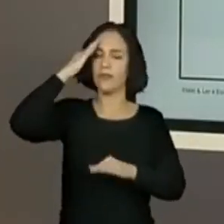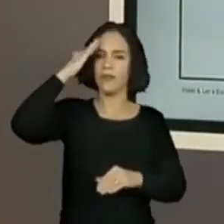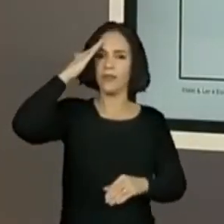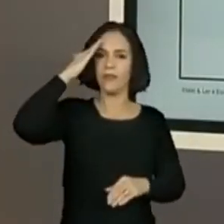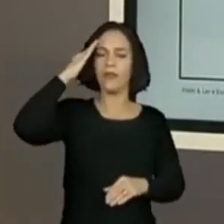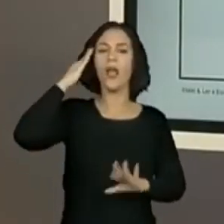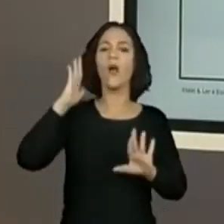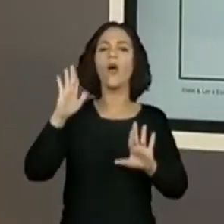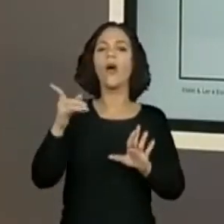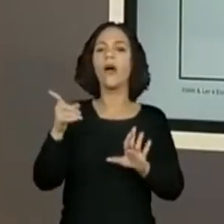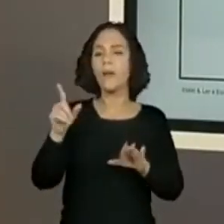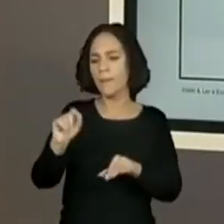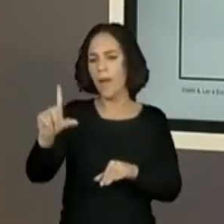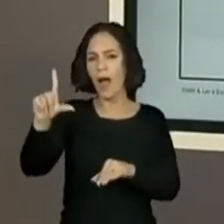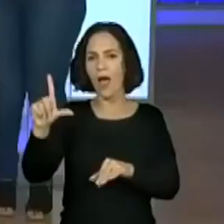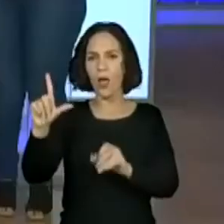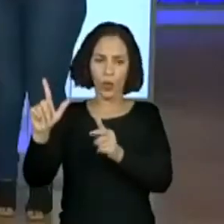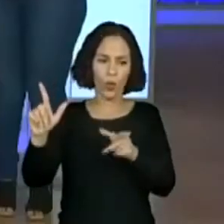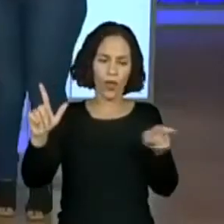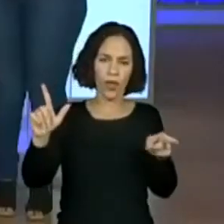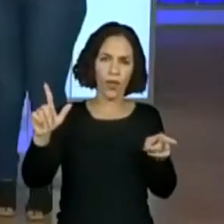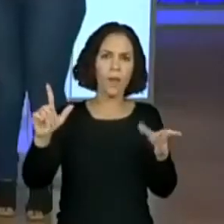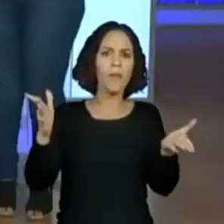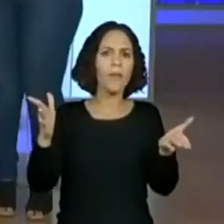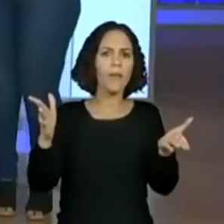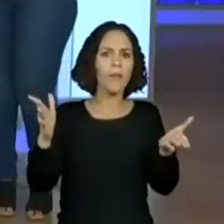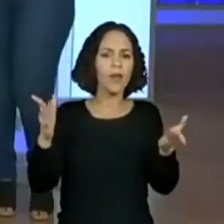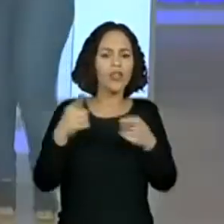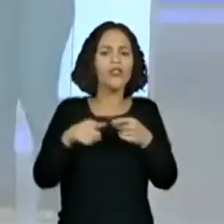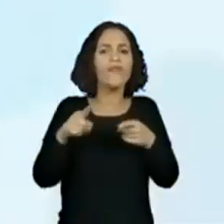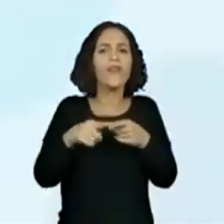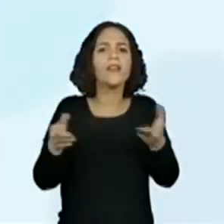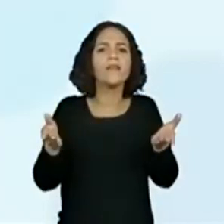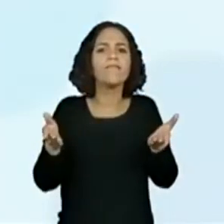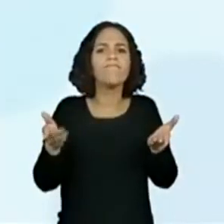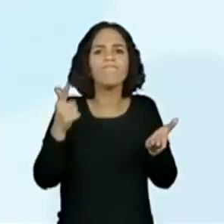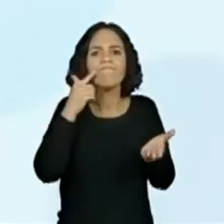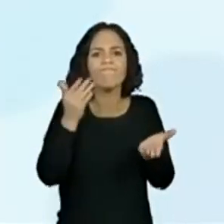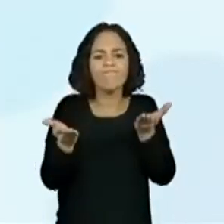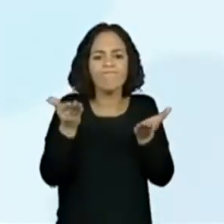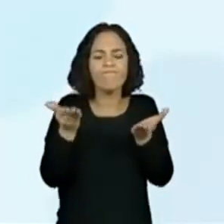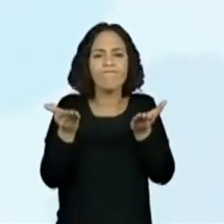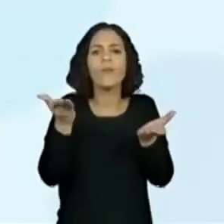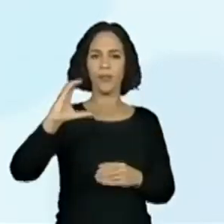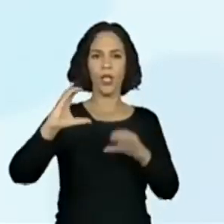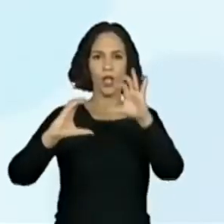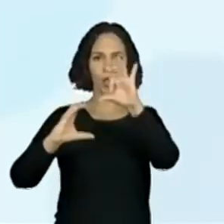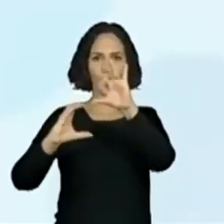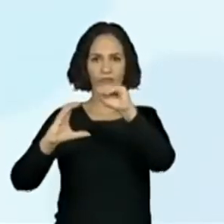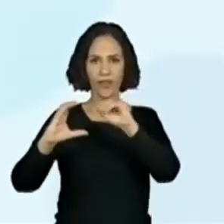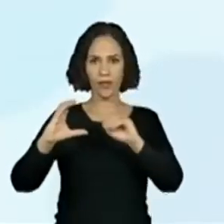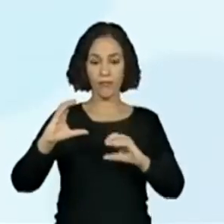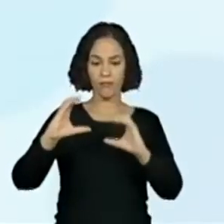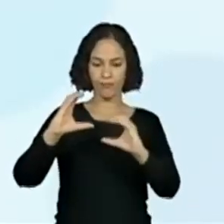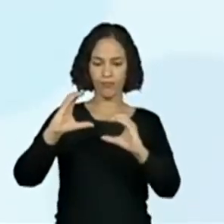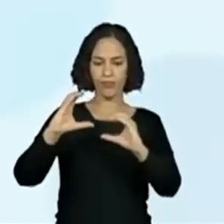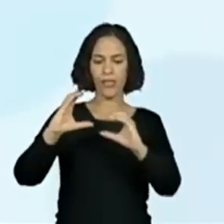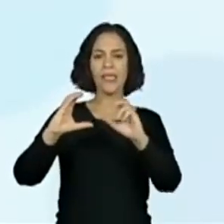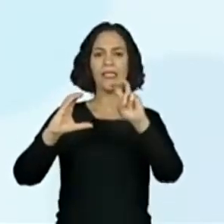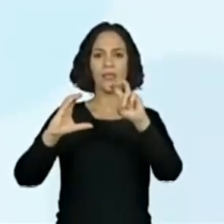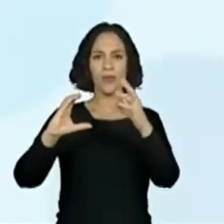que ele tem a mais? Agora, será que eu posso deixar a tela assim? Agora eles anotaram tudo que eu... Turminha. Vamos